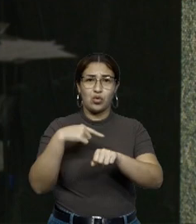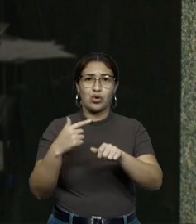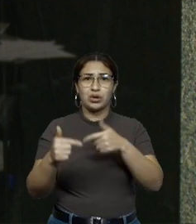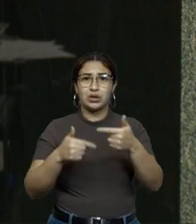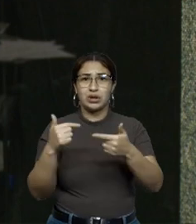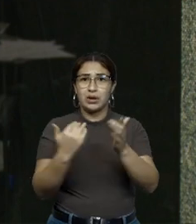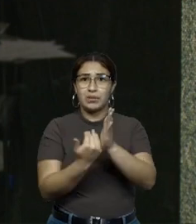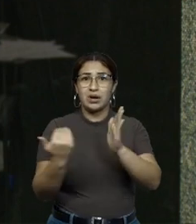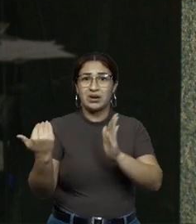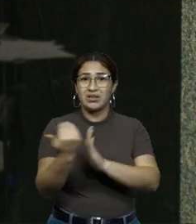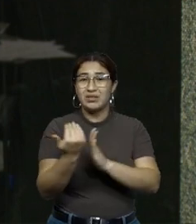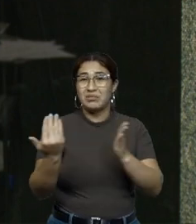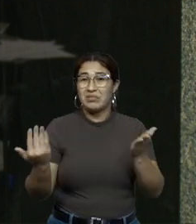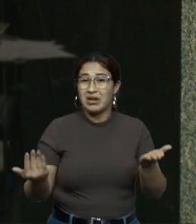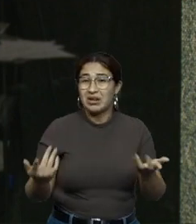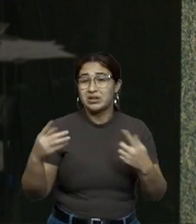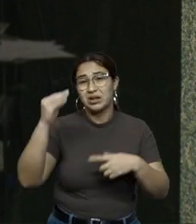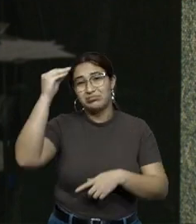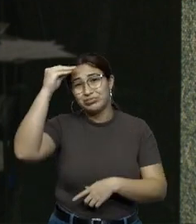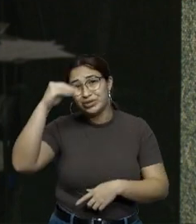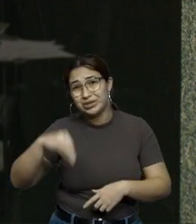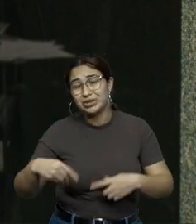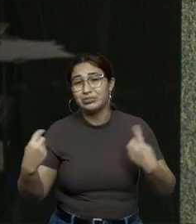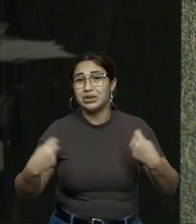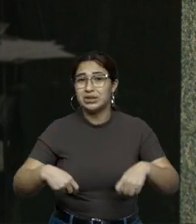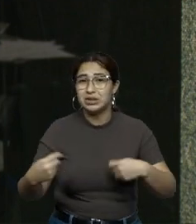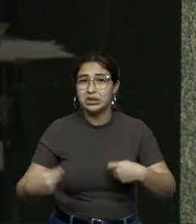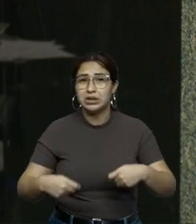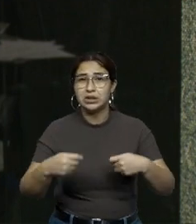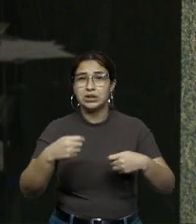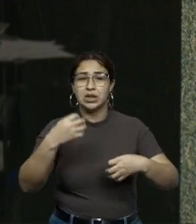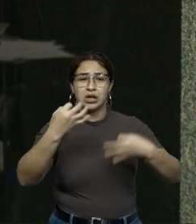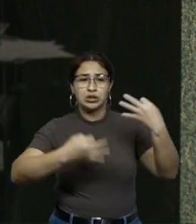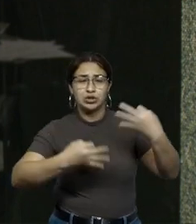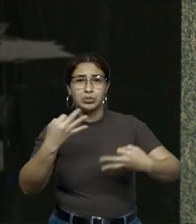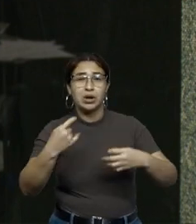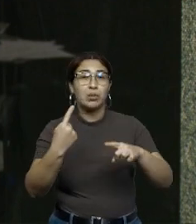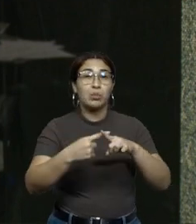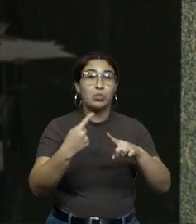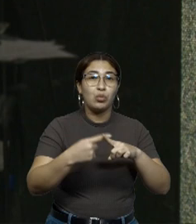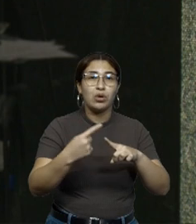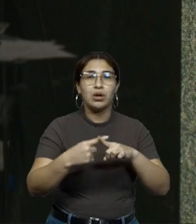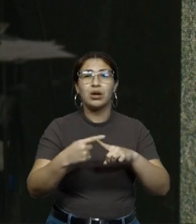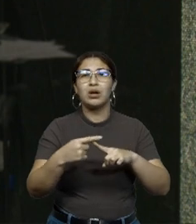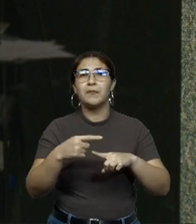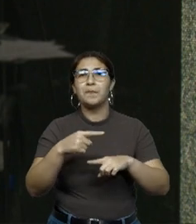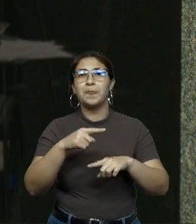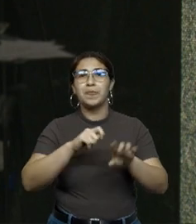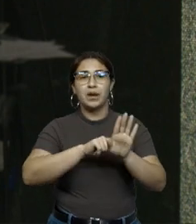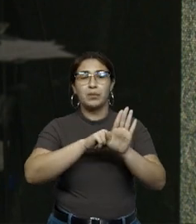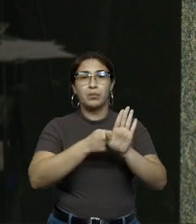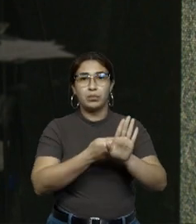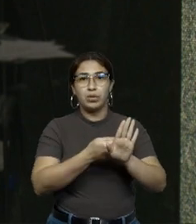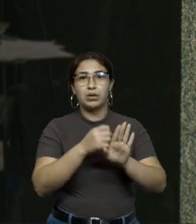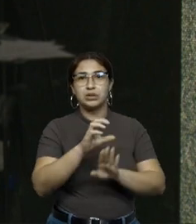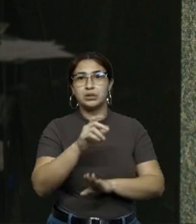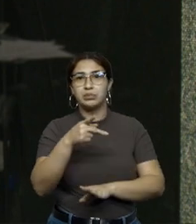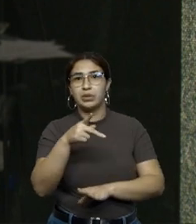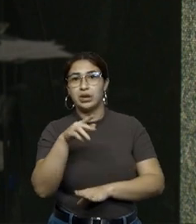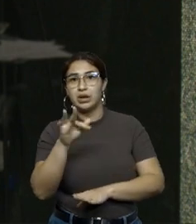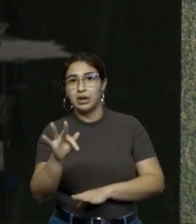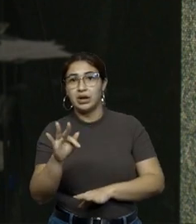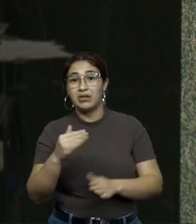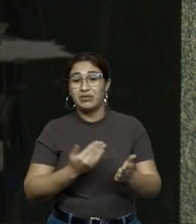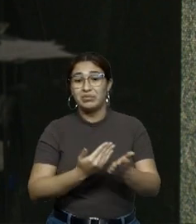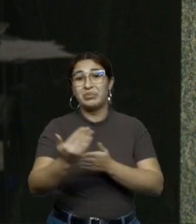e fazendo uma uma justificativa nacré lá para poder desbloquear o seu CPF e acaba perdendo a vaga